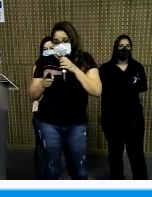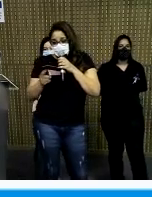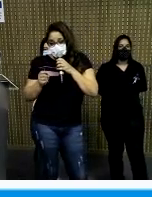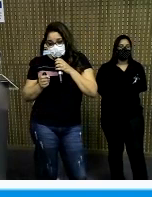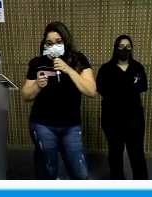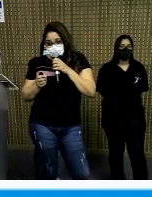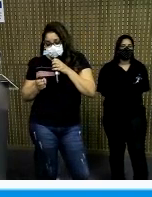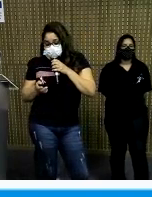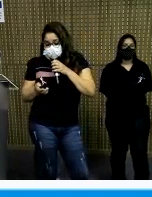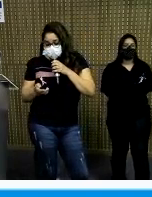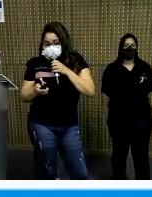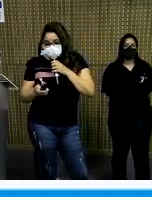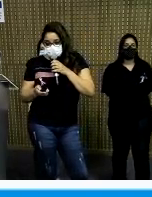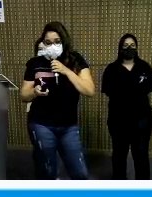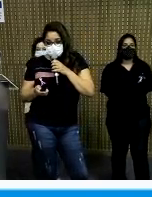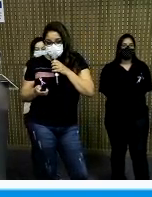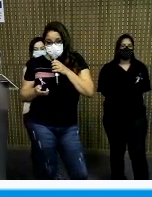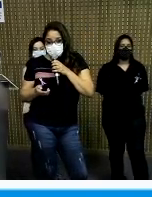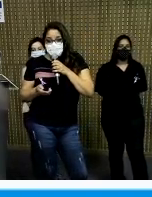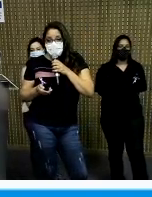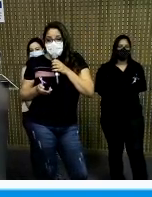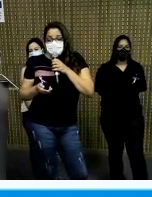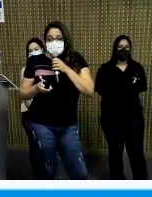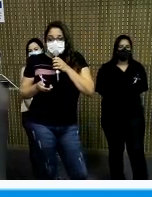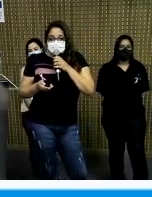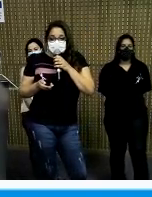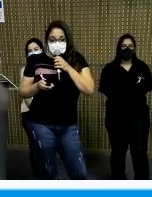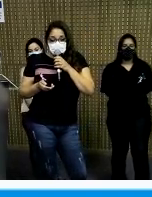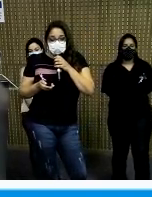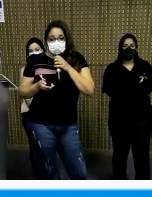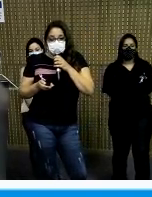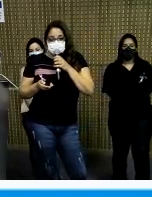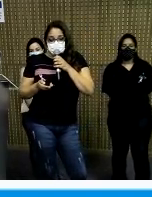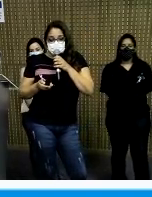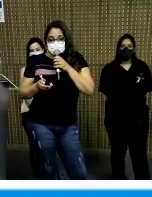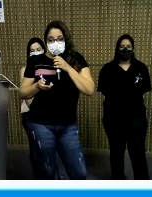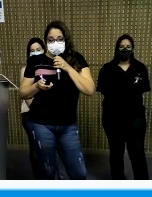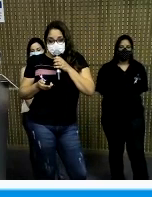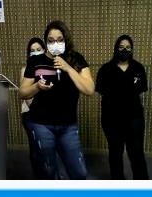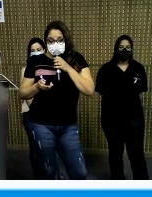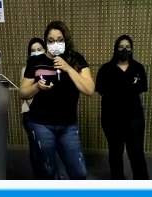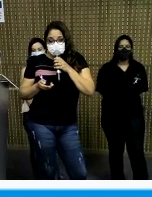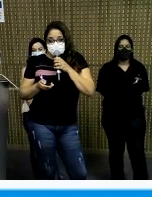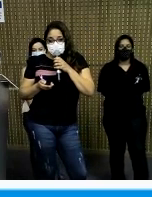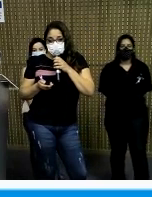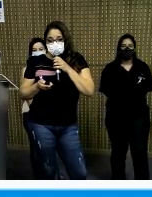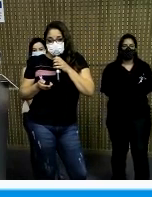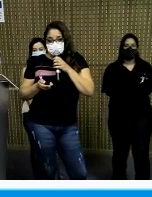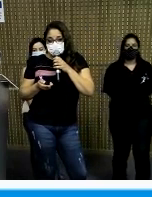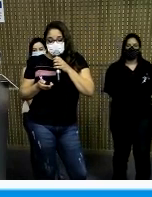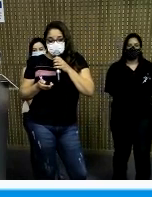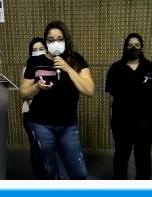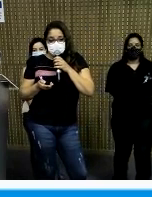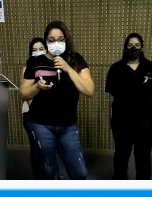aí a maior parte de reclamação nesse sentido. Tá, com relação ao perfil acadêmico, né,